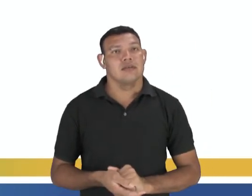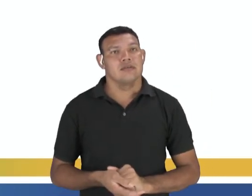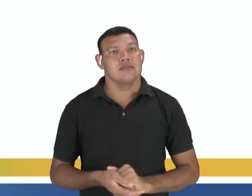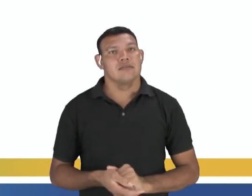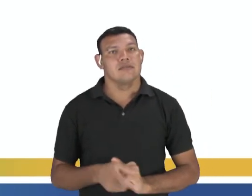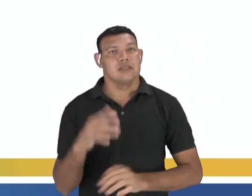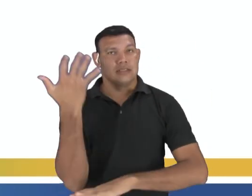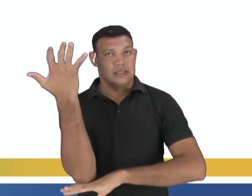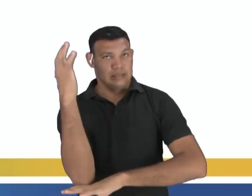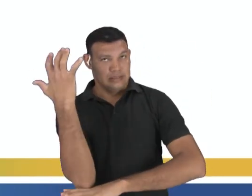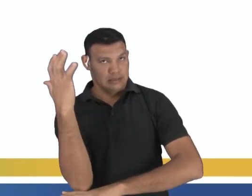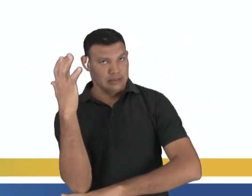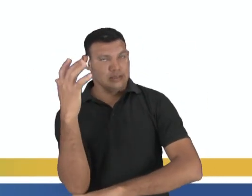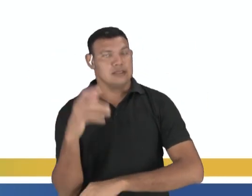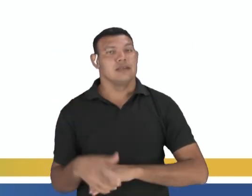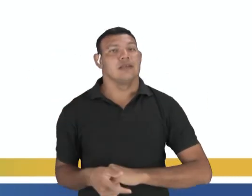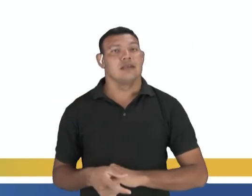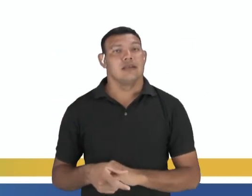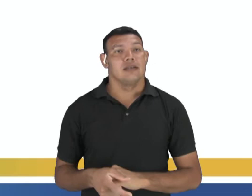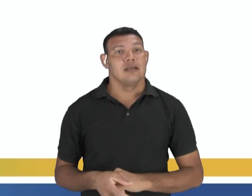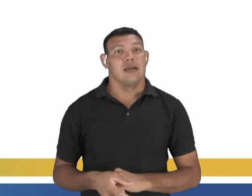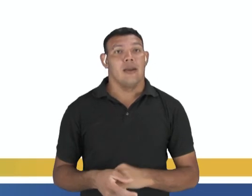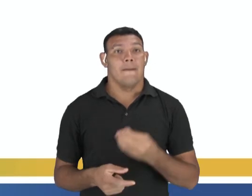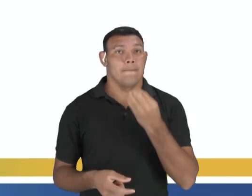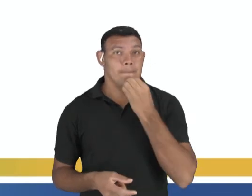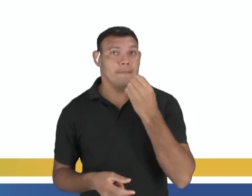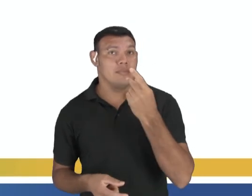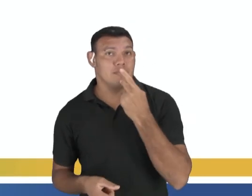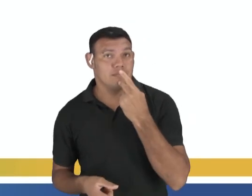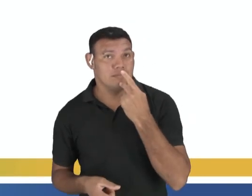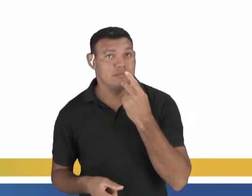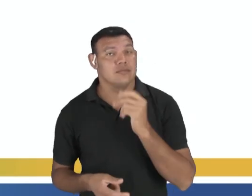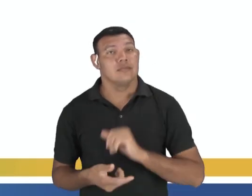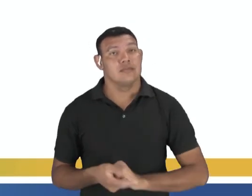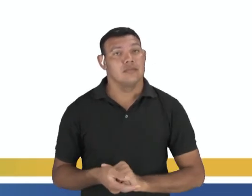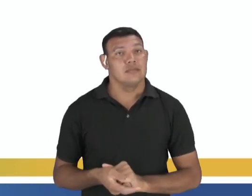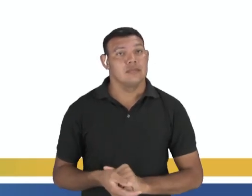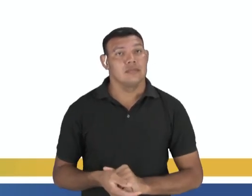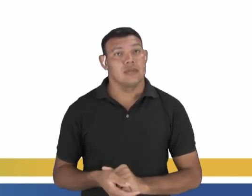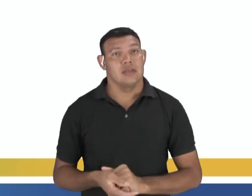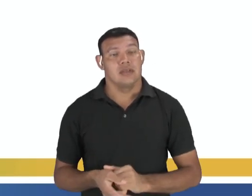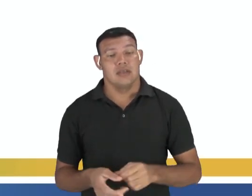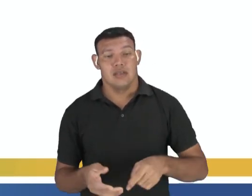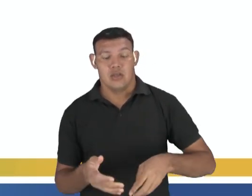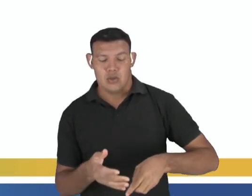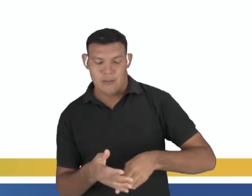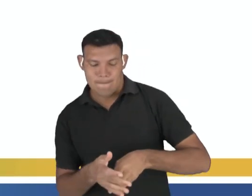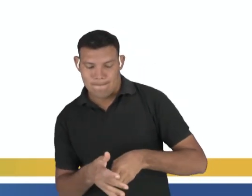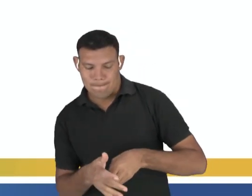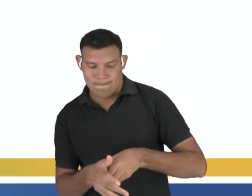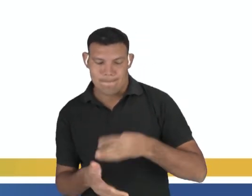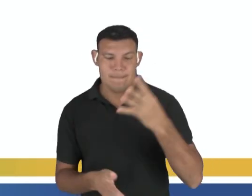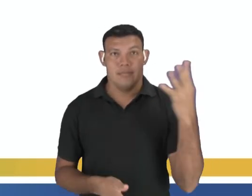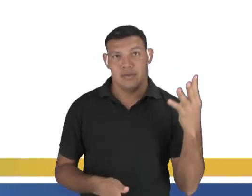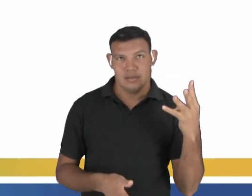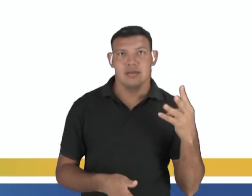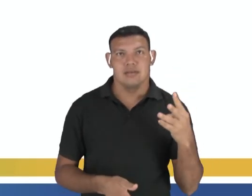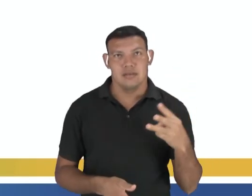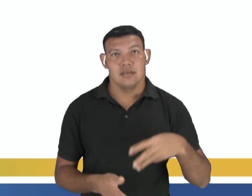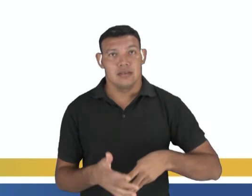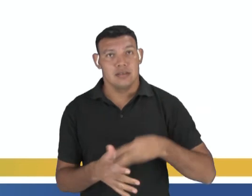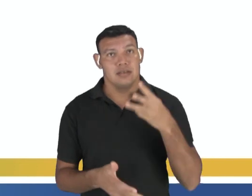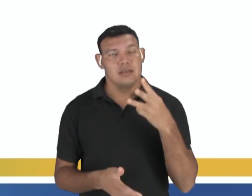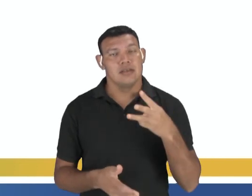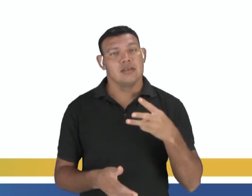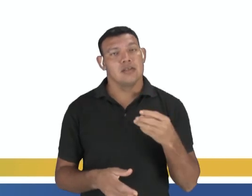a única probabilidade que a Cacau tem de vencer o jogo é de nos próximos 3 lançamentos saírem coroas. Por